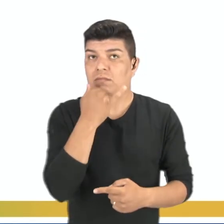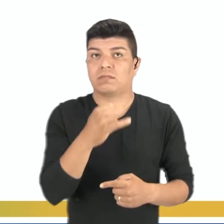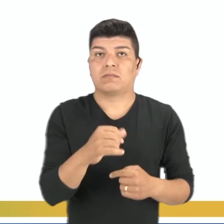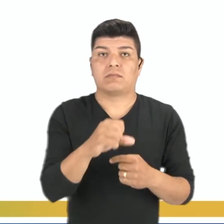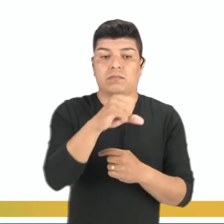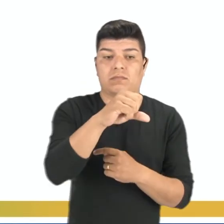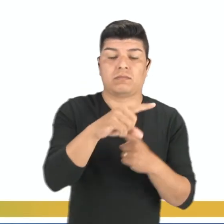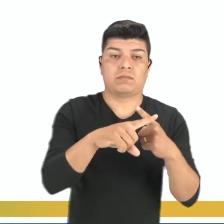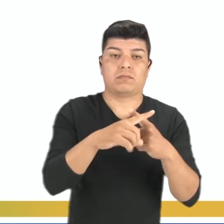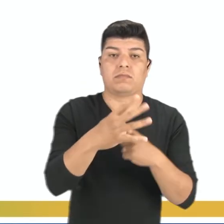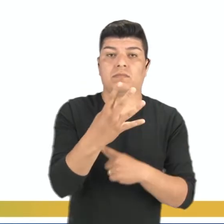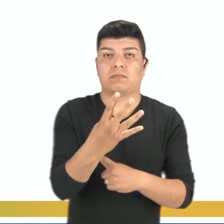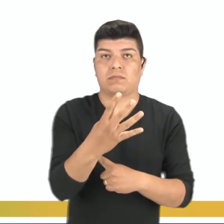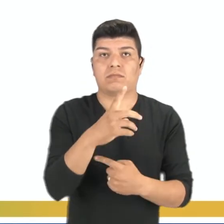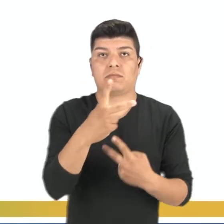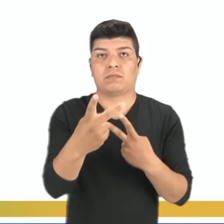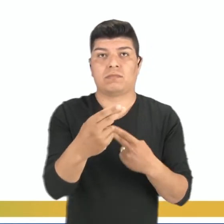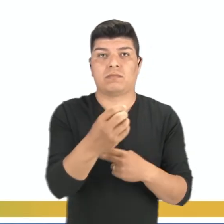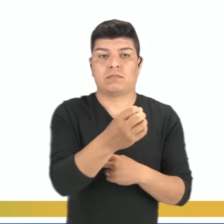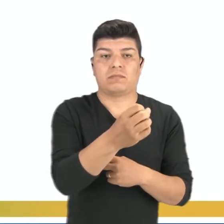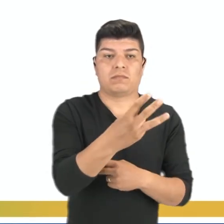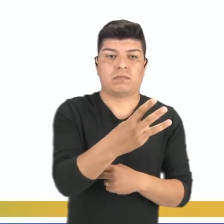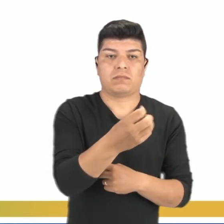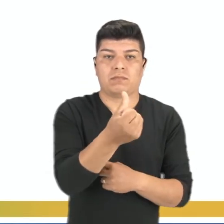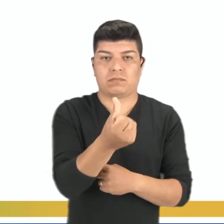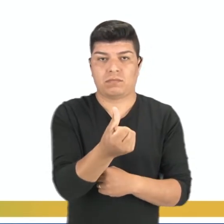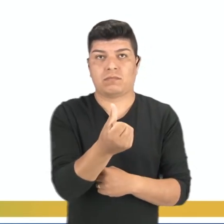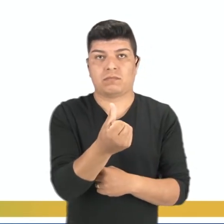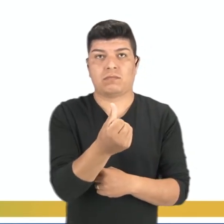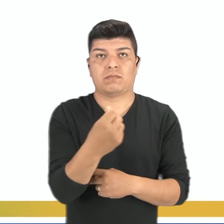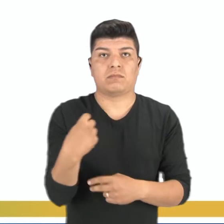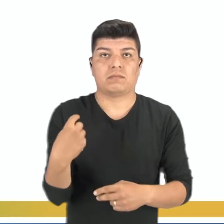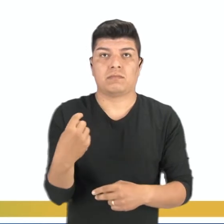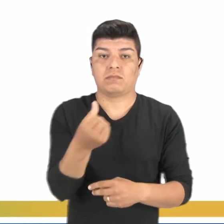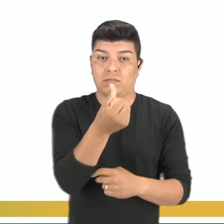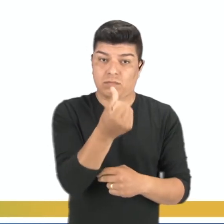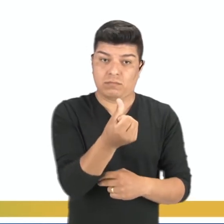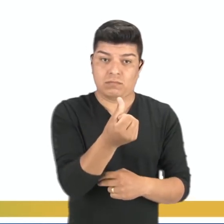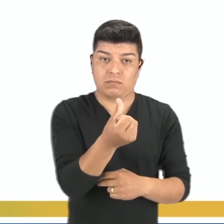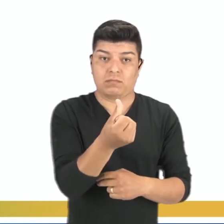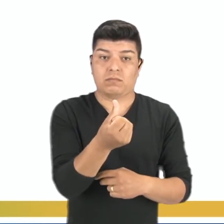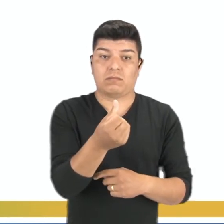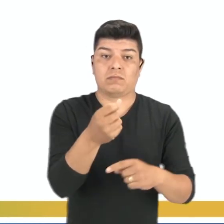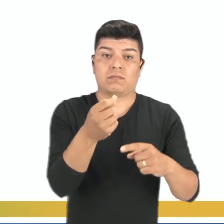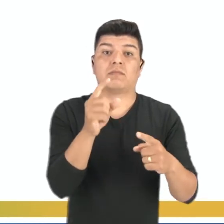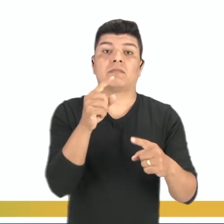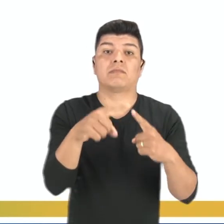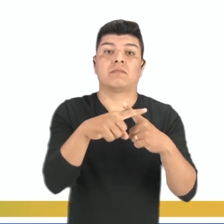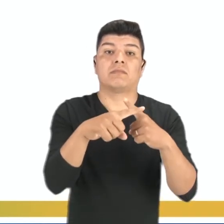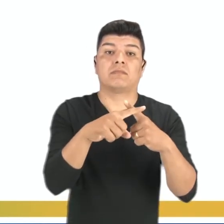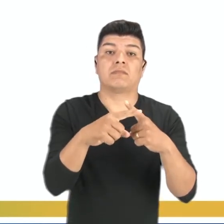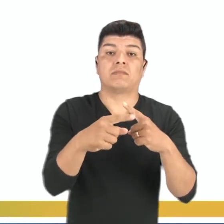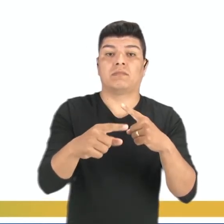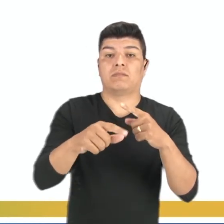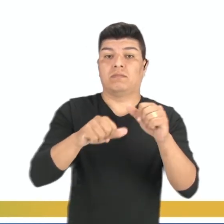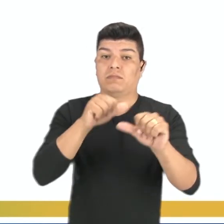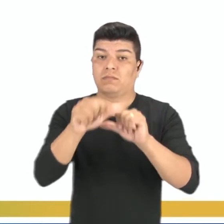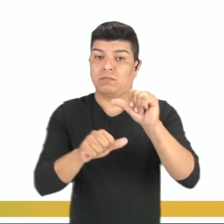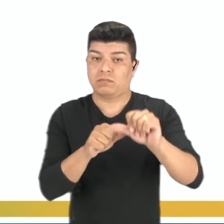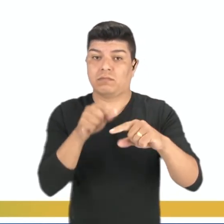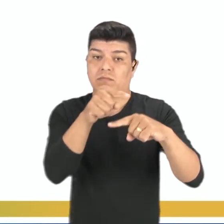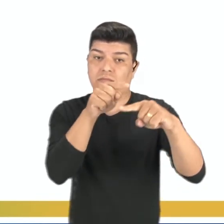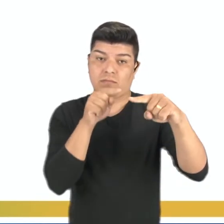9 vezes 4, que é igual a 36, e o nosso 6, ele está multiplicando, passa para o outro